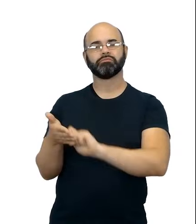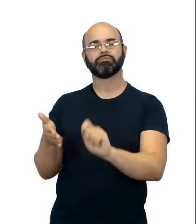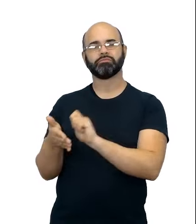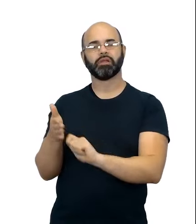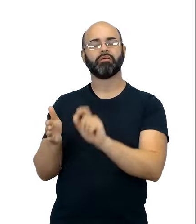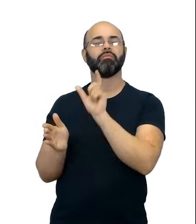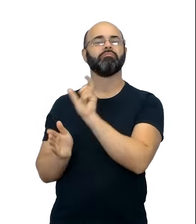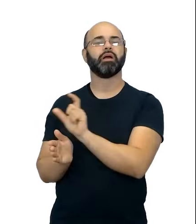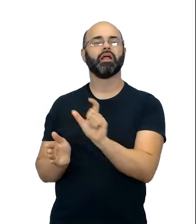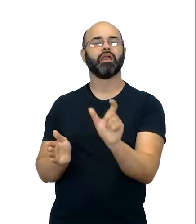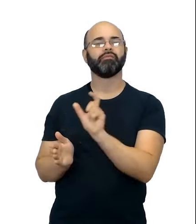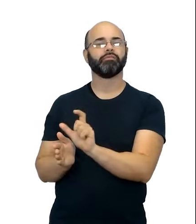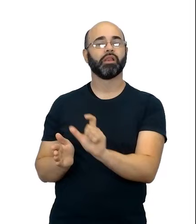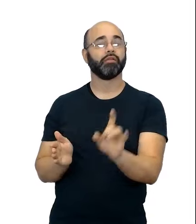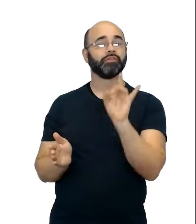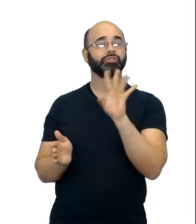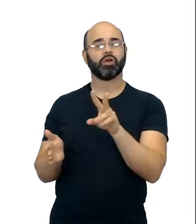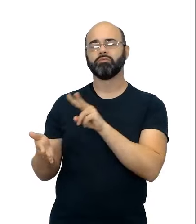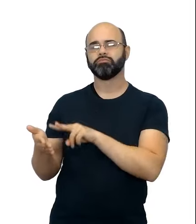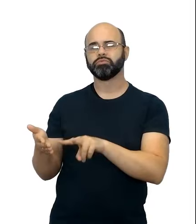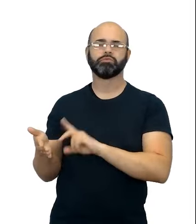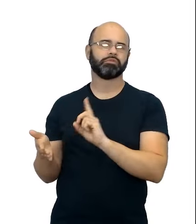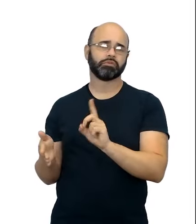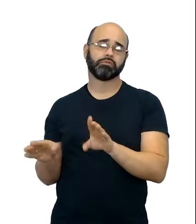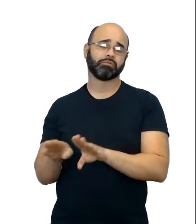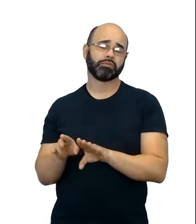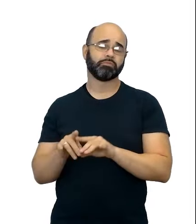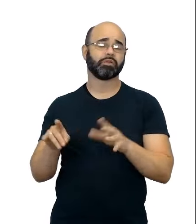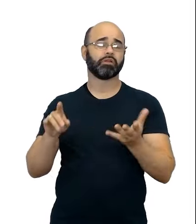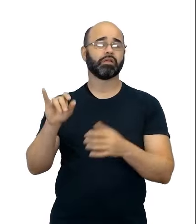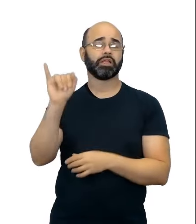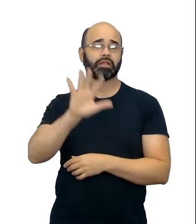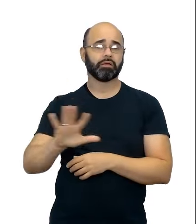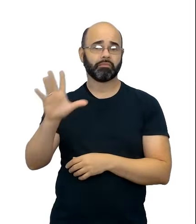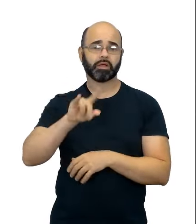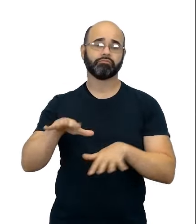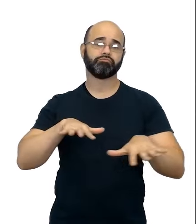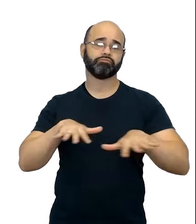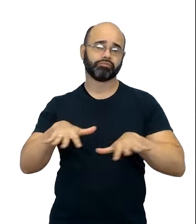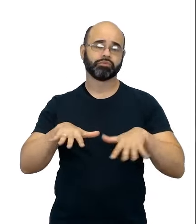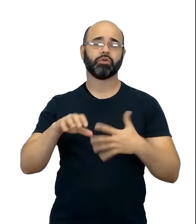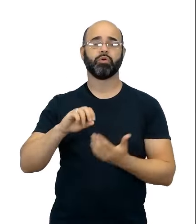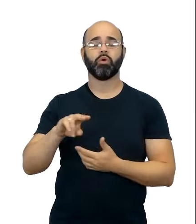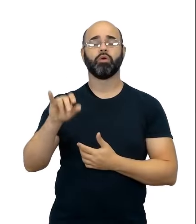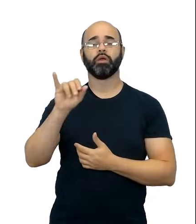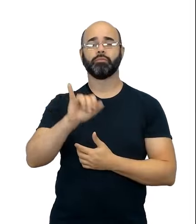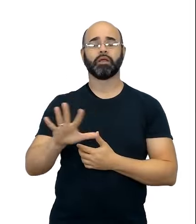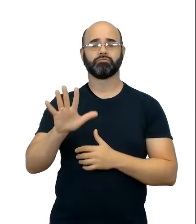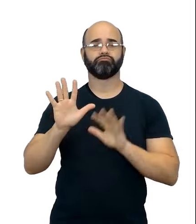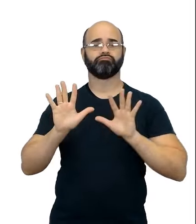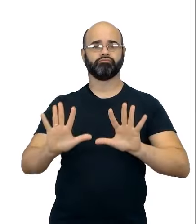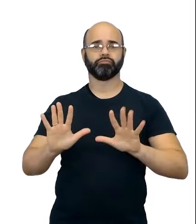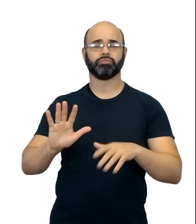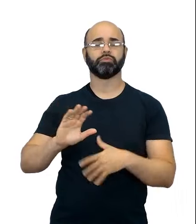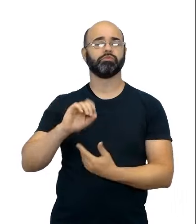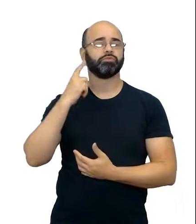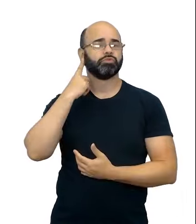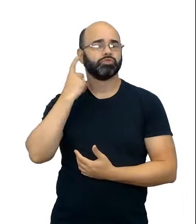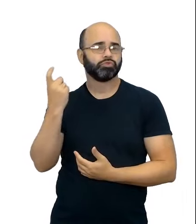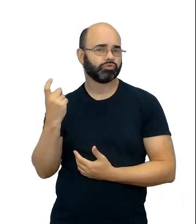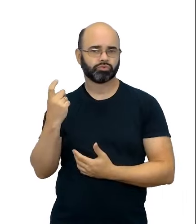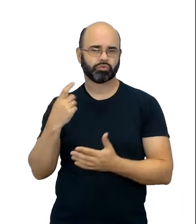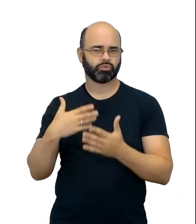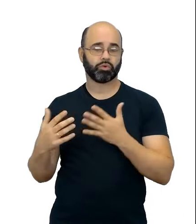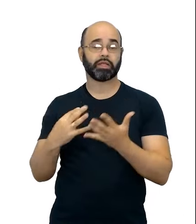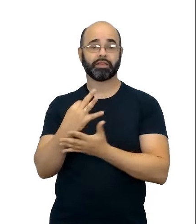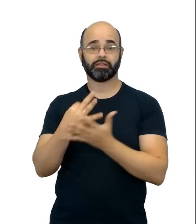de outras modalidades. Imagem estática, imagem de movimento, som, ou isso intercalado de